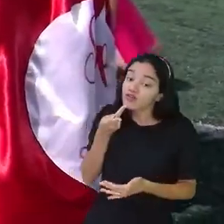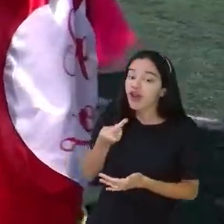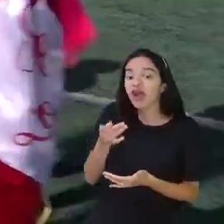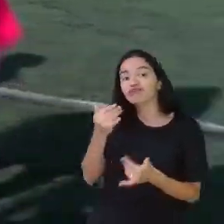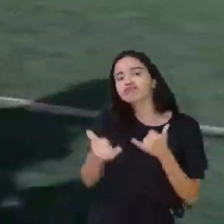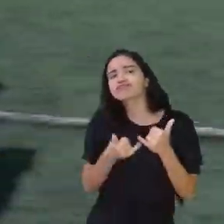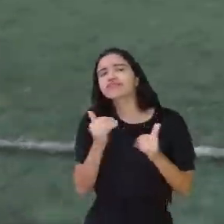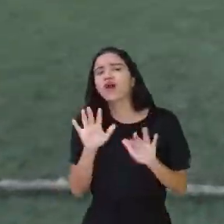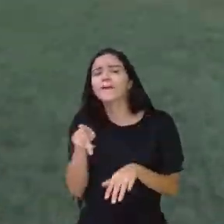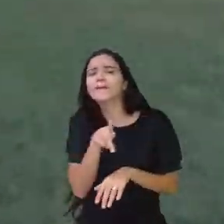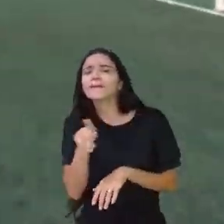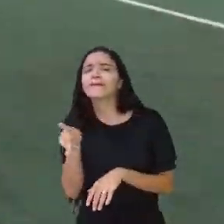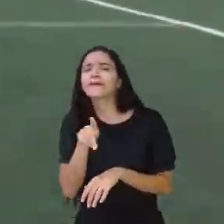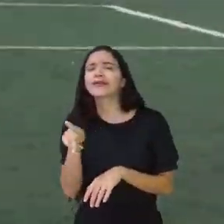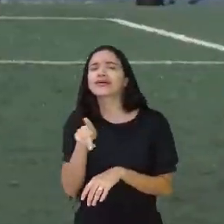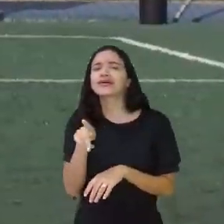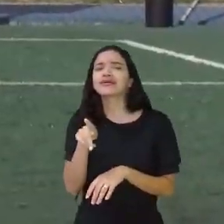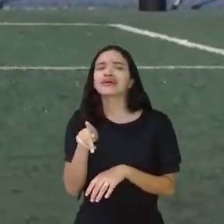brincadeira